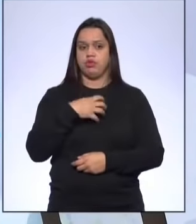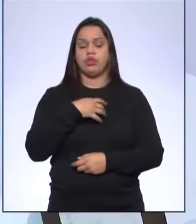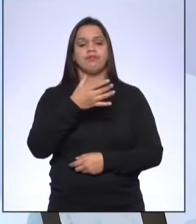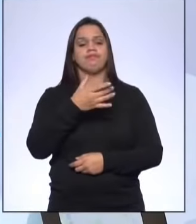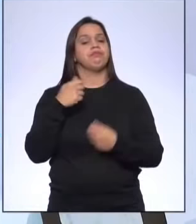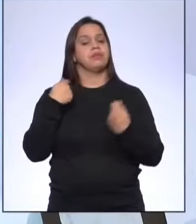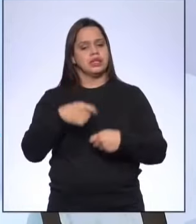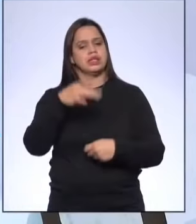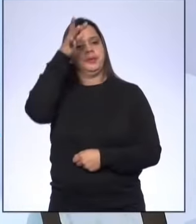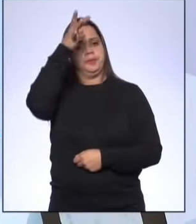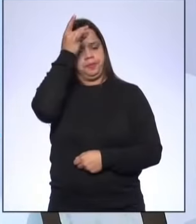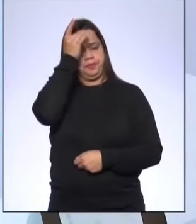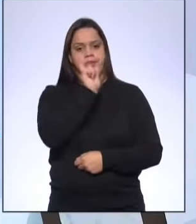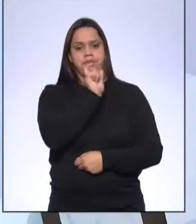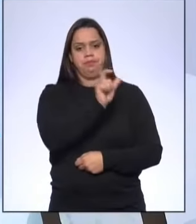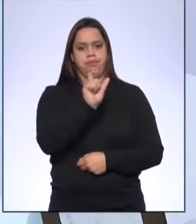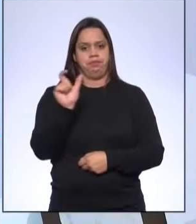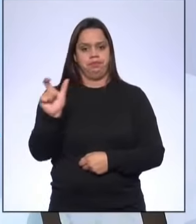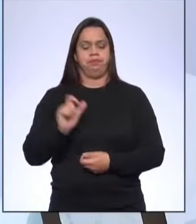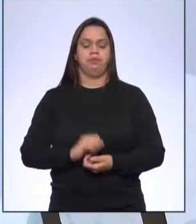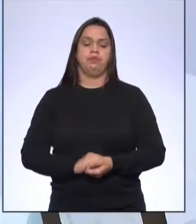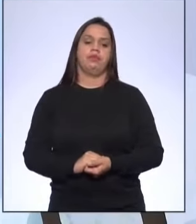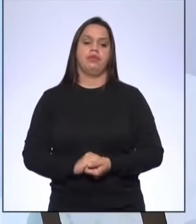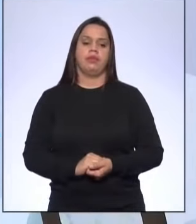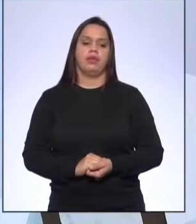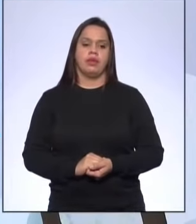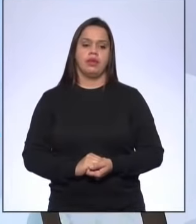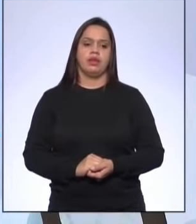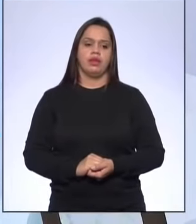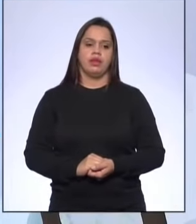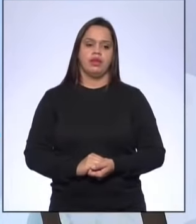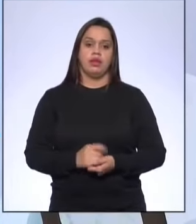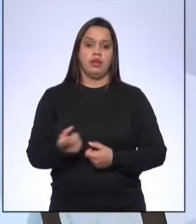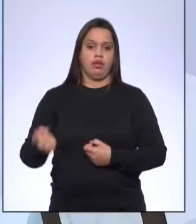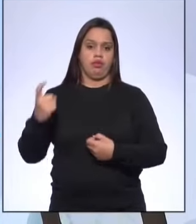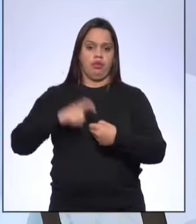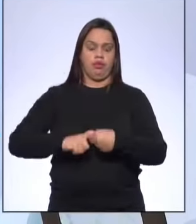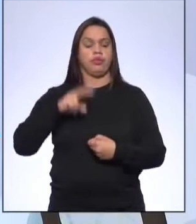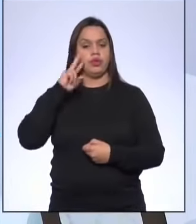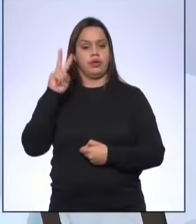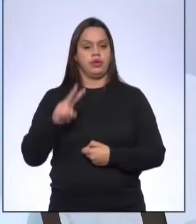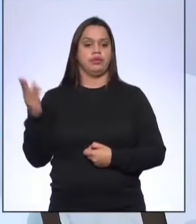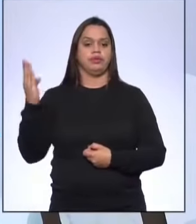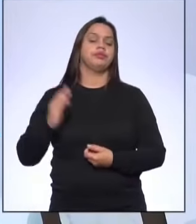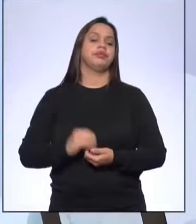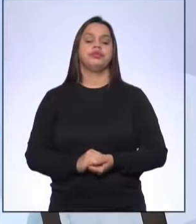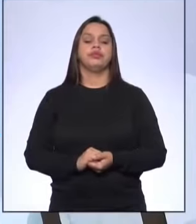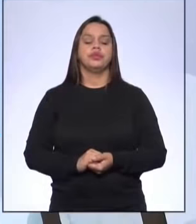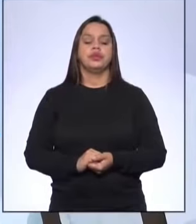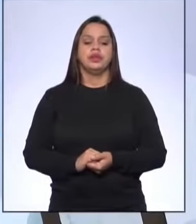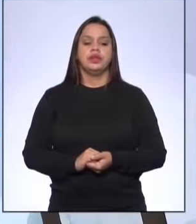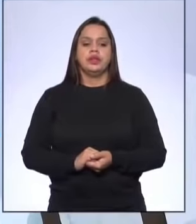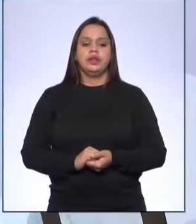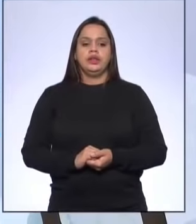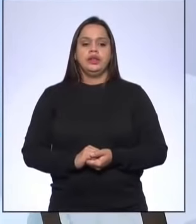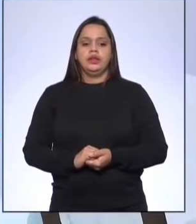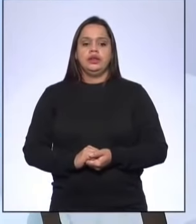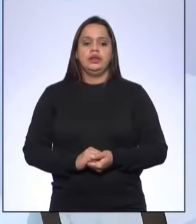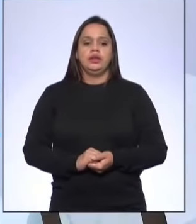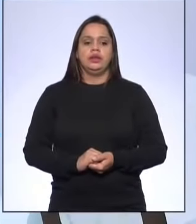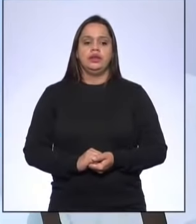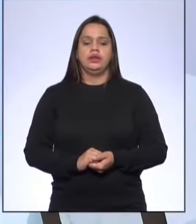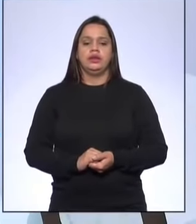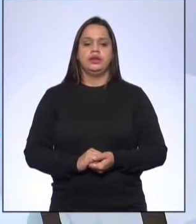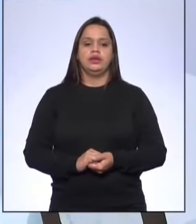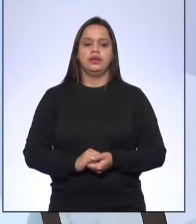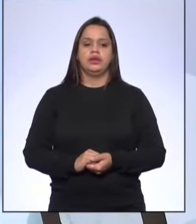decorar ok então vamos lá em cambé voltando que vocês tem que fazer ó aqui eu